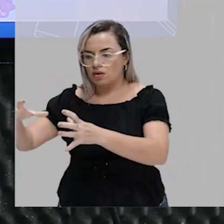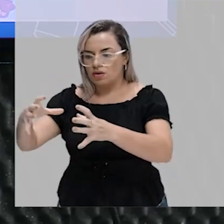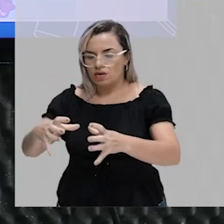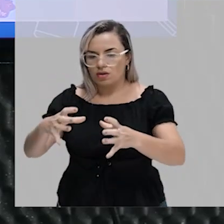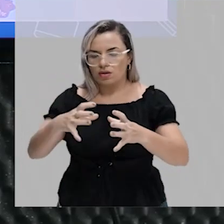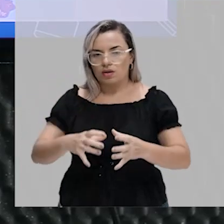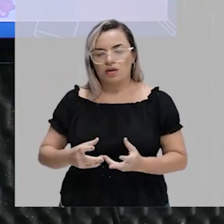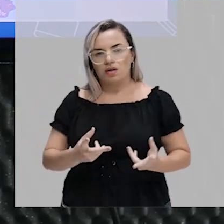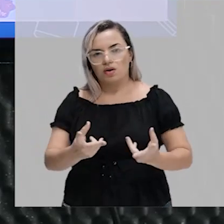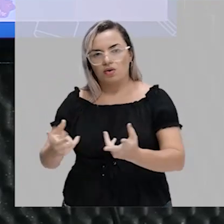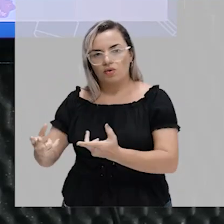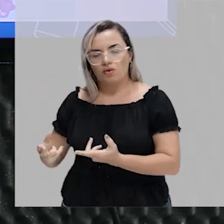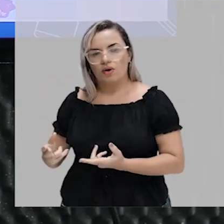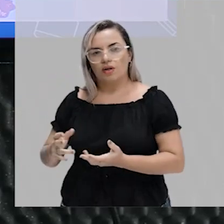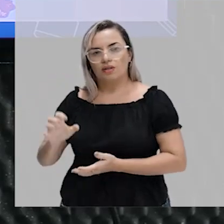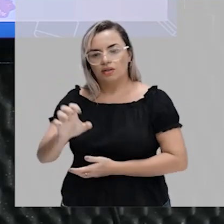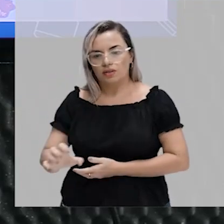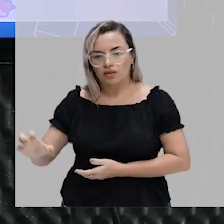regiões, tá?